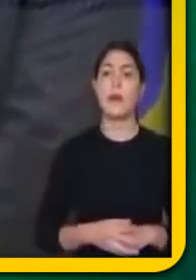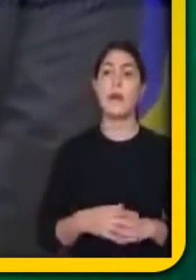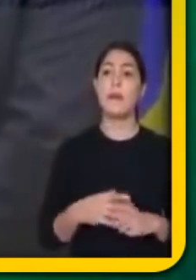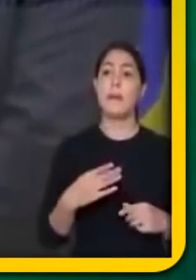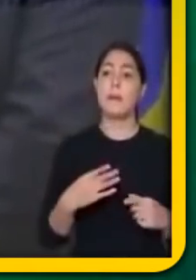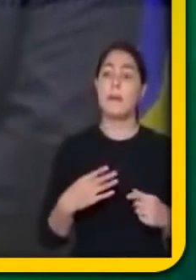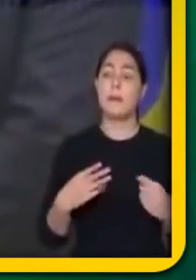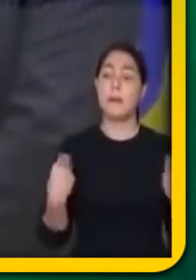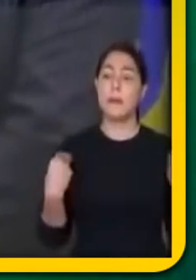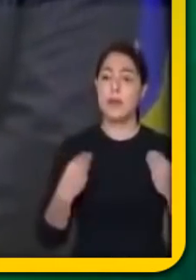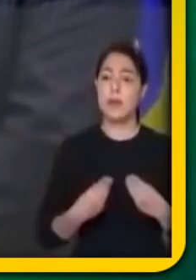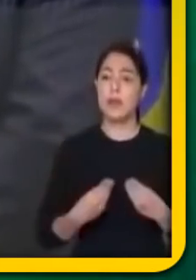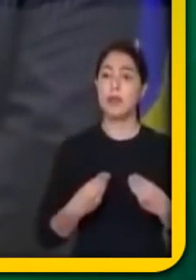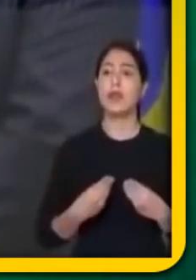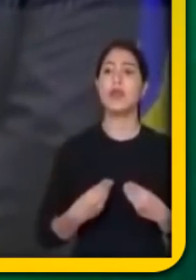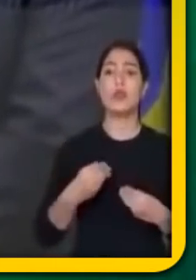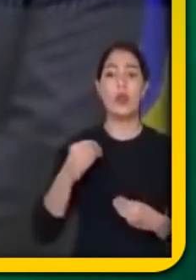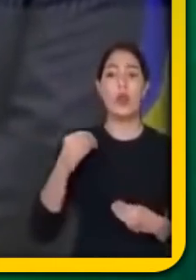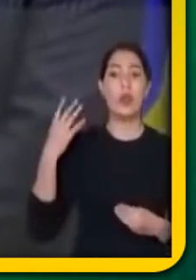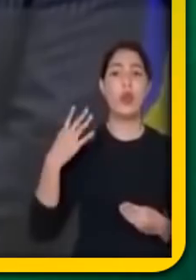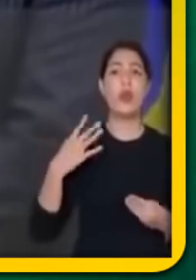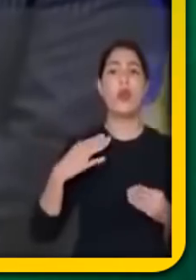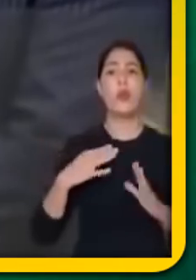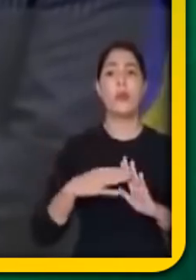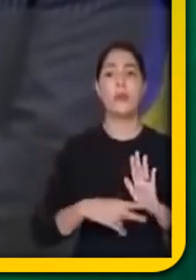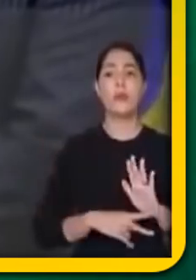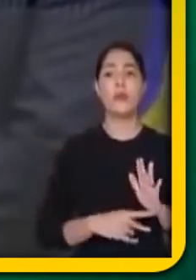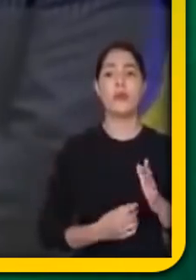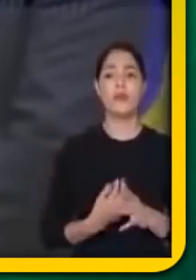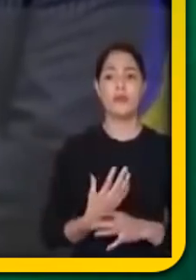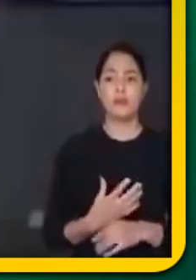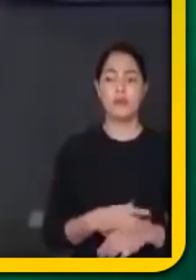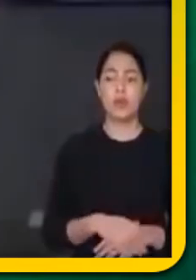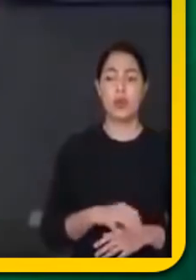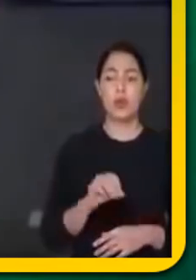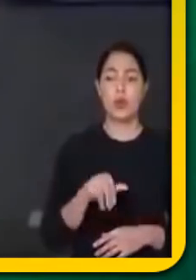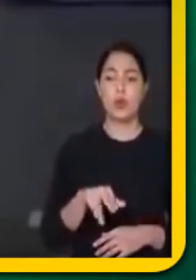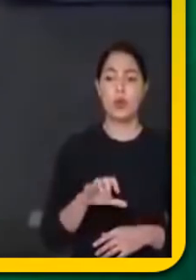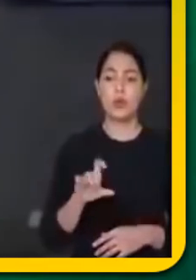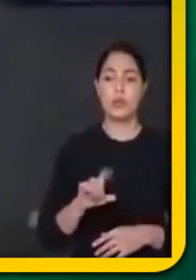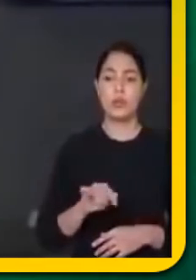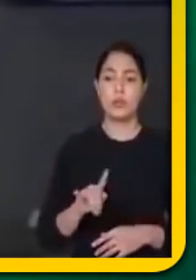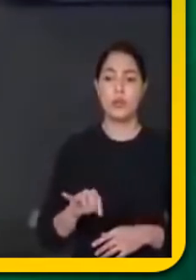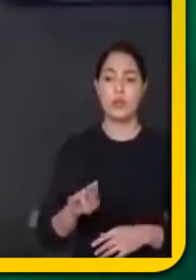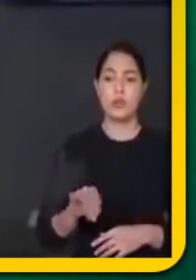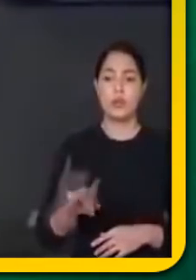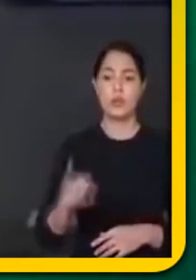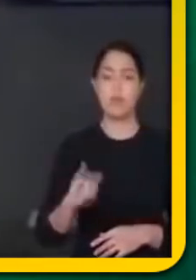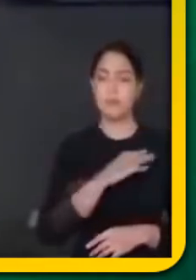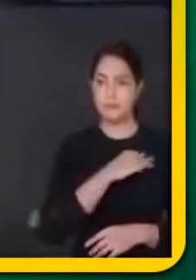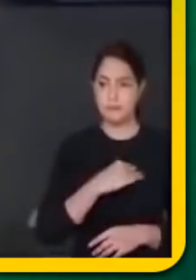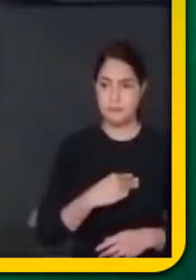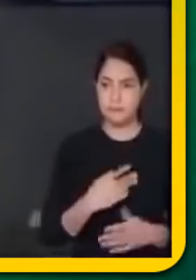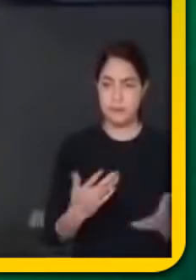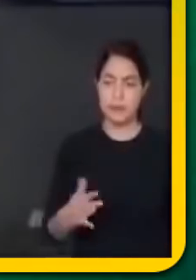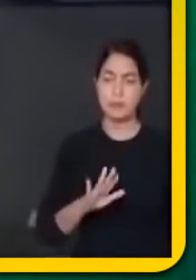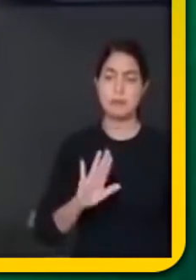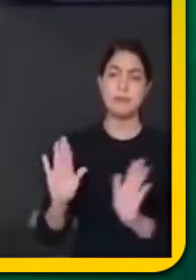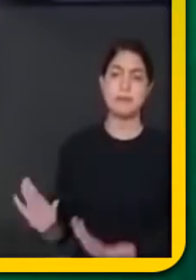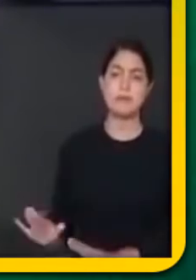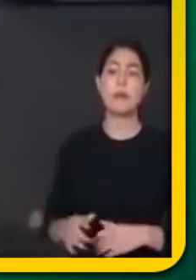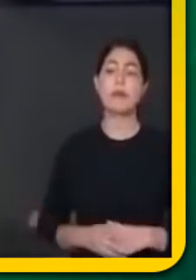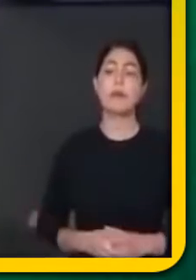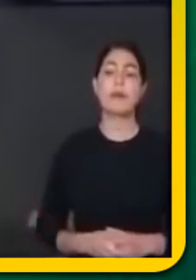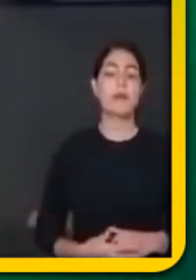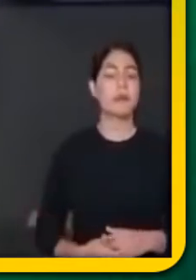Lorenzoni pela sensibilidade em criar essa medida provisória. Muito obrigado ao deputado Capitão Alberto Neto, doutor Sandro Lúcio